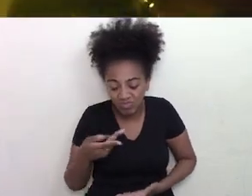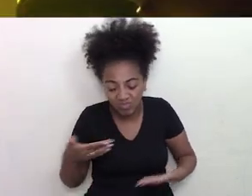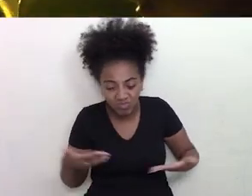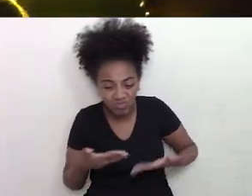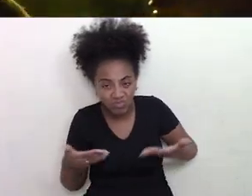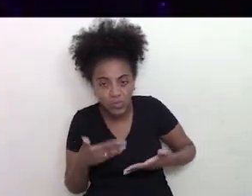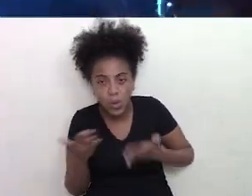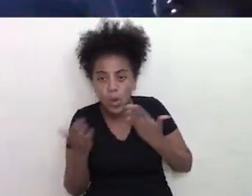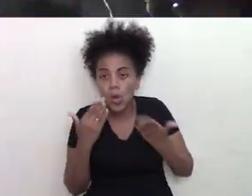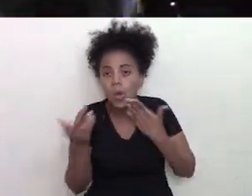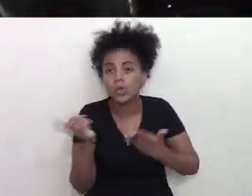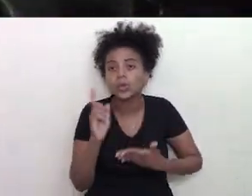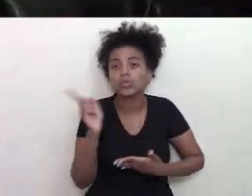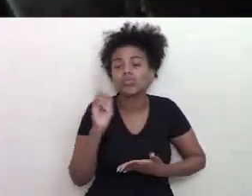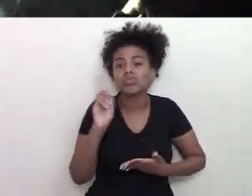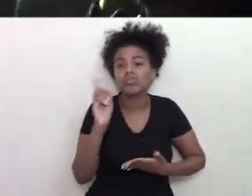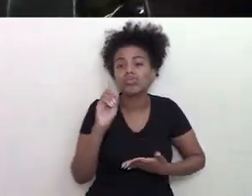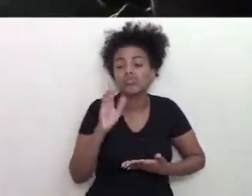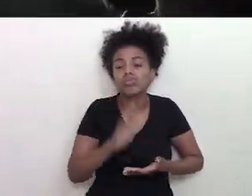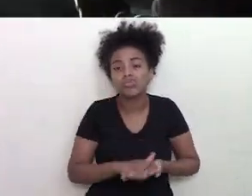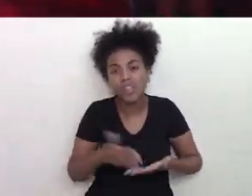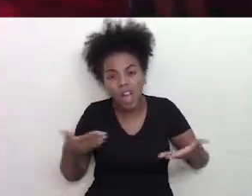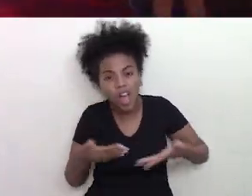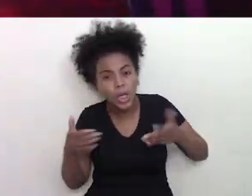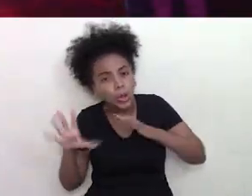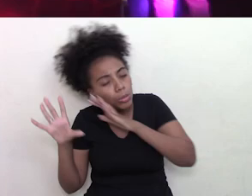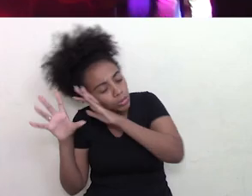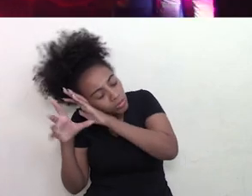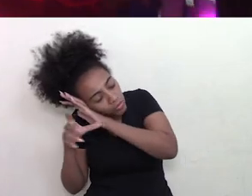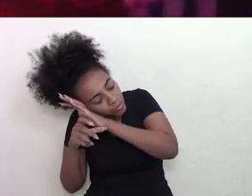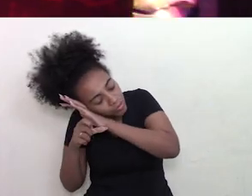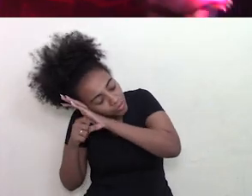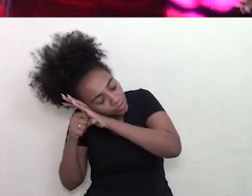conversa. Agora dorme com essa.